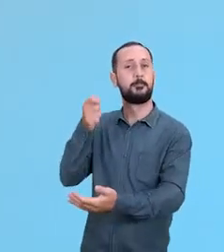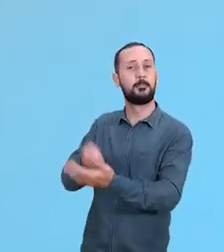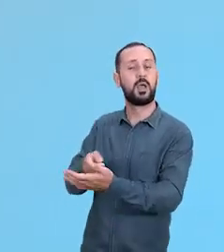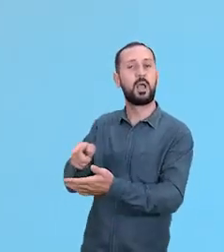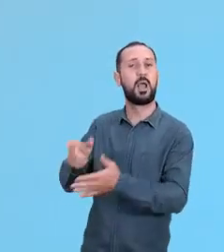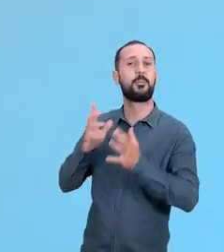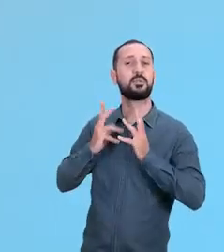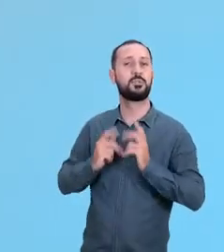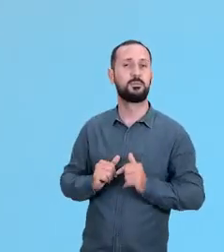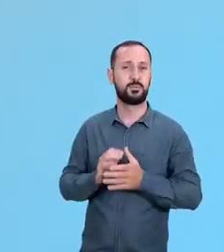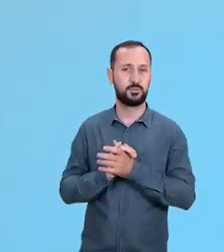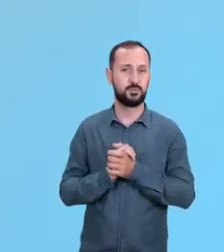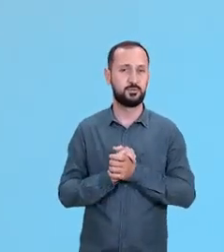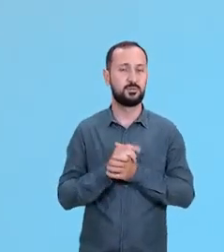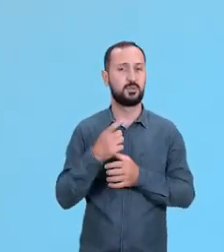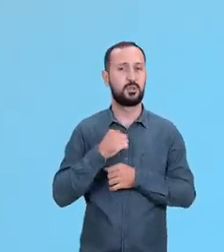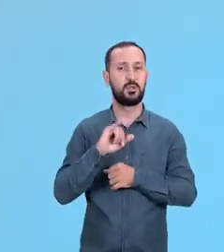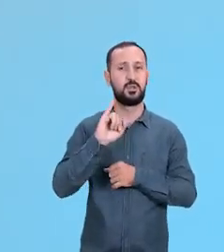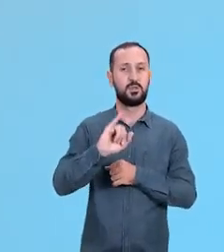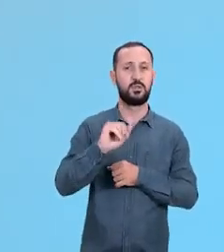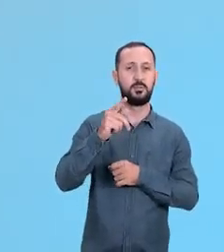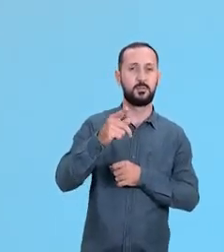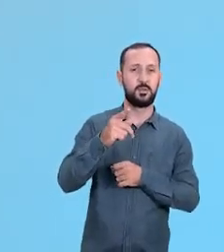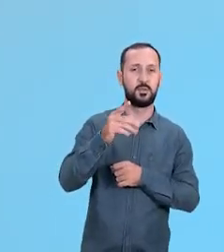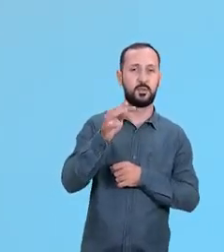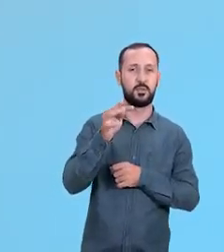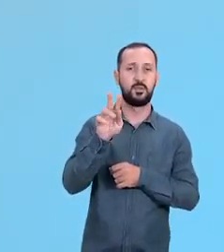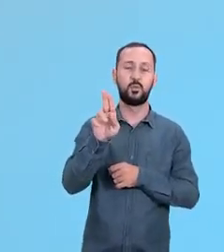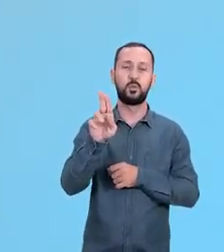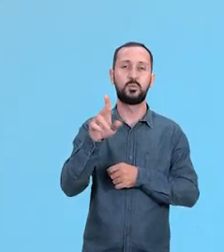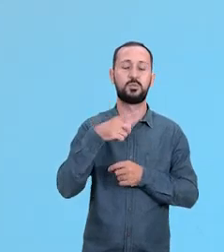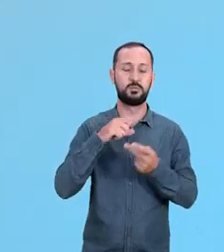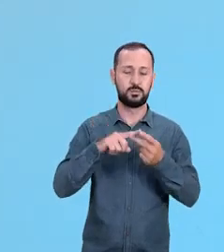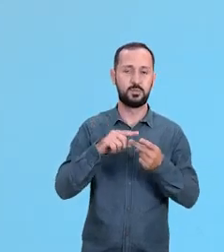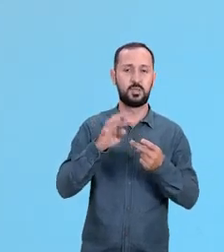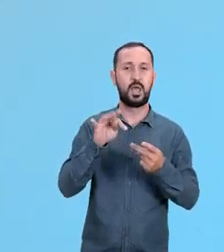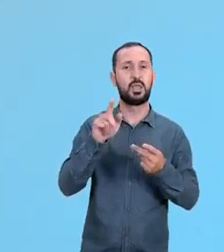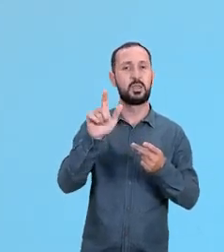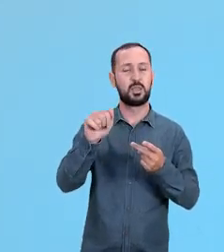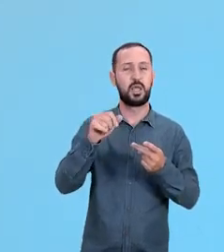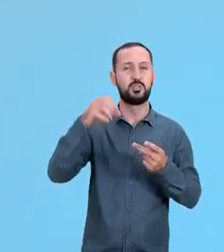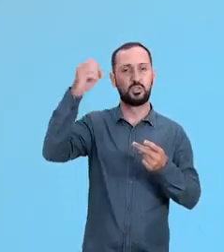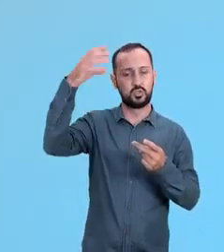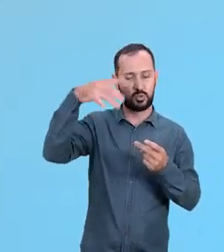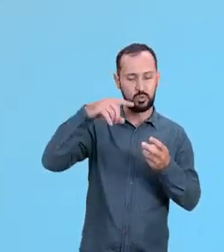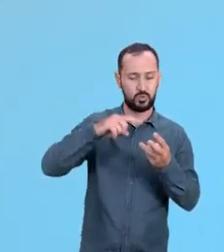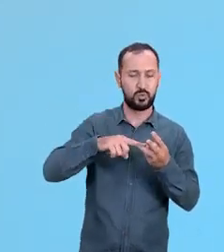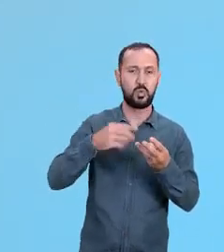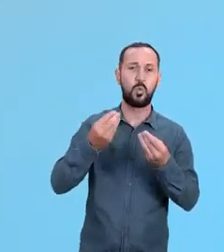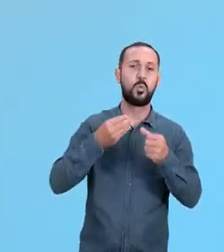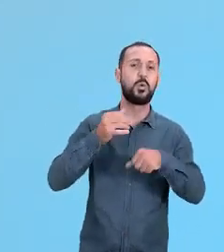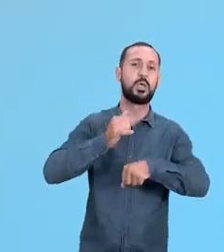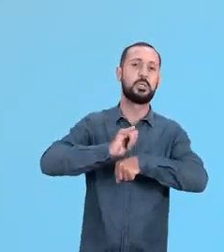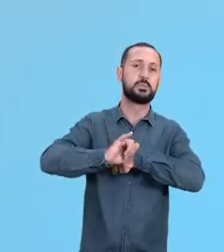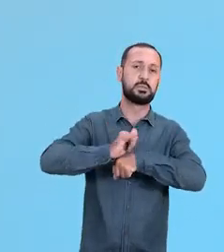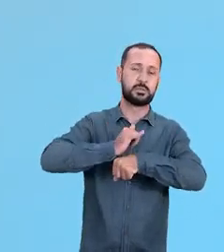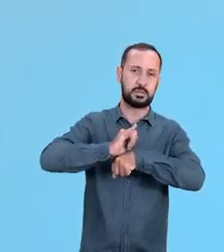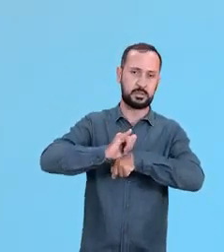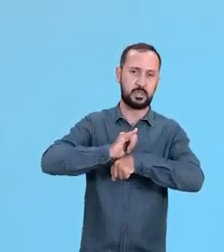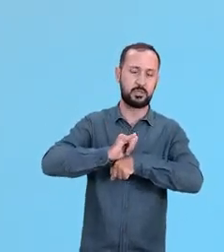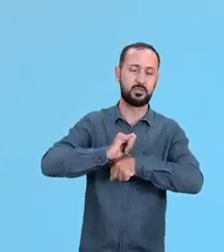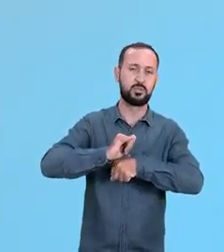essa limpeza? Você tem o IPTU, né? Você tem a taxa de iluminação. Uma estratégia que nós